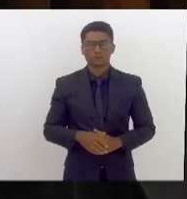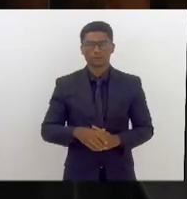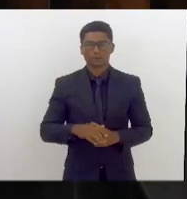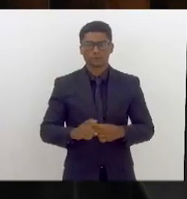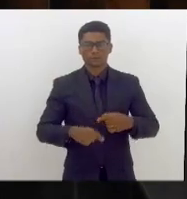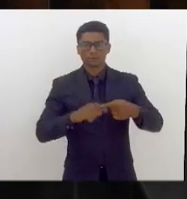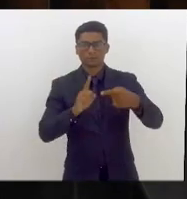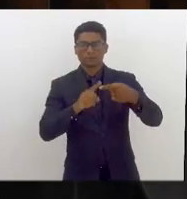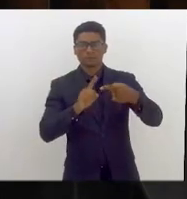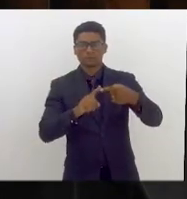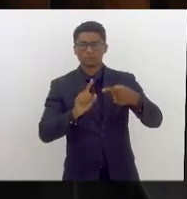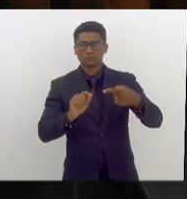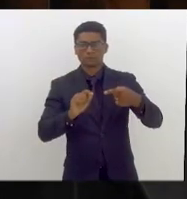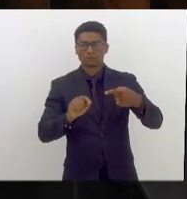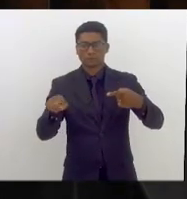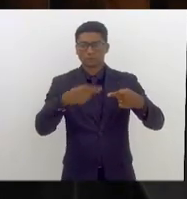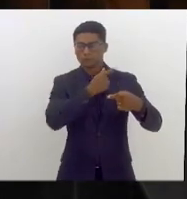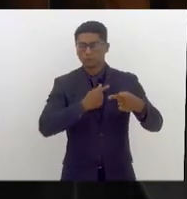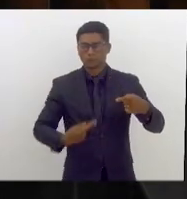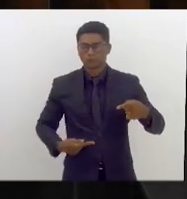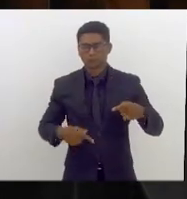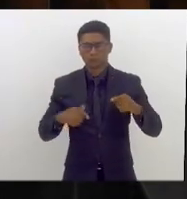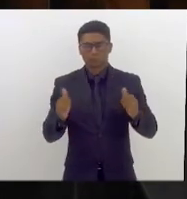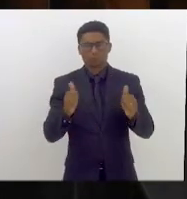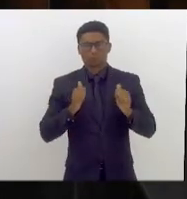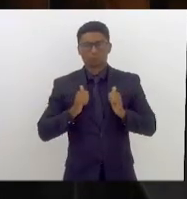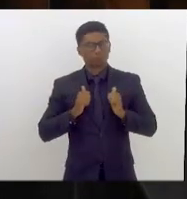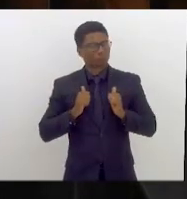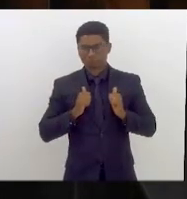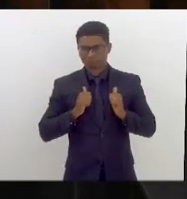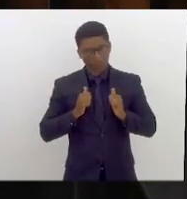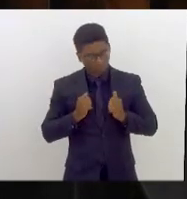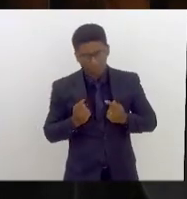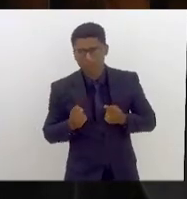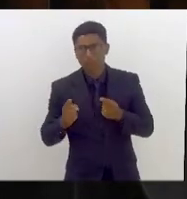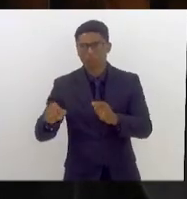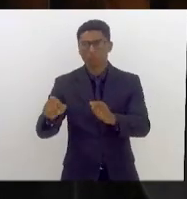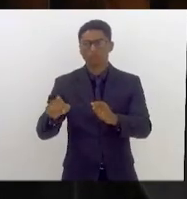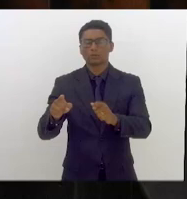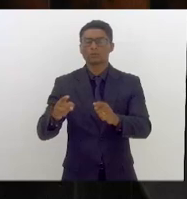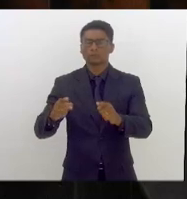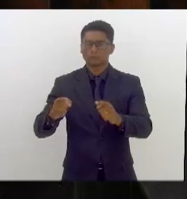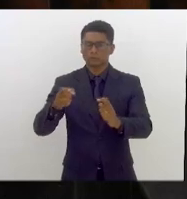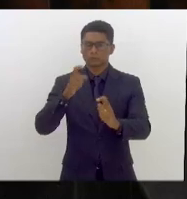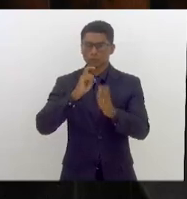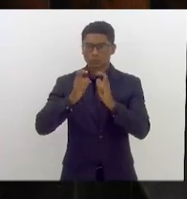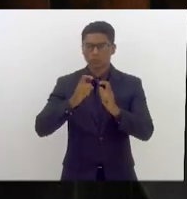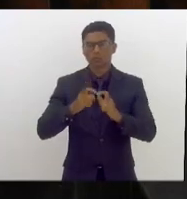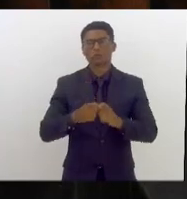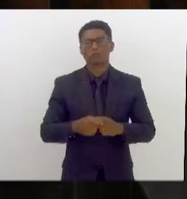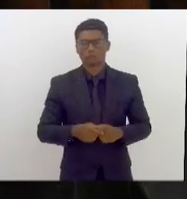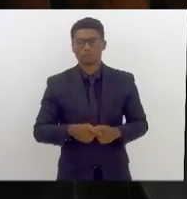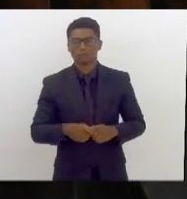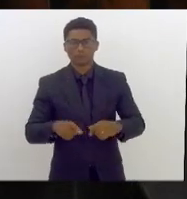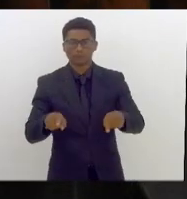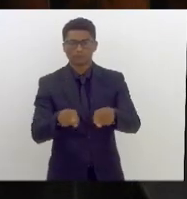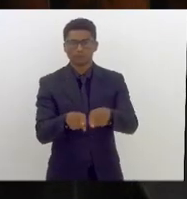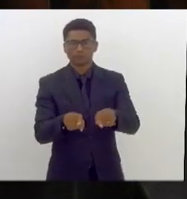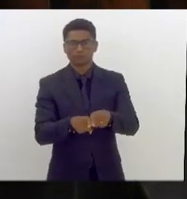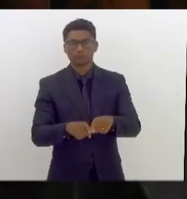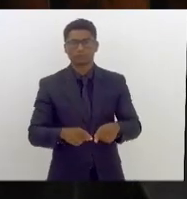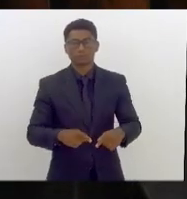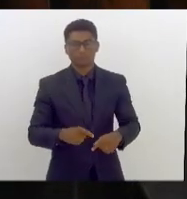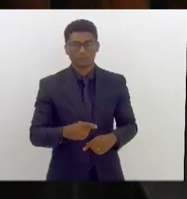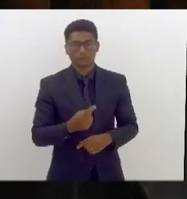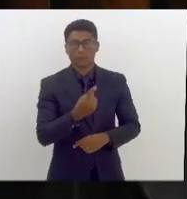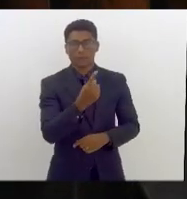delas foi tirar o governo da inércia. Tirar o governo da inércia em relação à discussão do transporte ferroviário. A segunda foi conter o aumento da passagem.